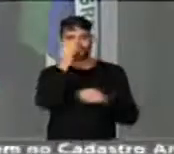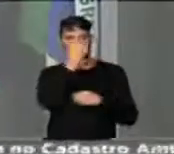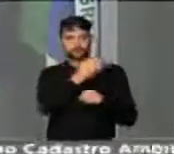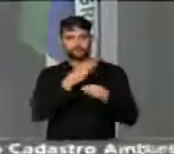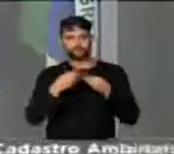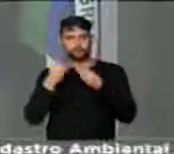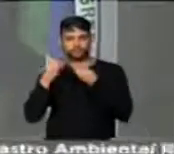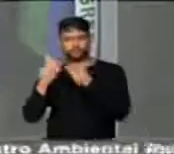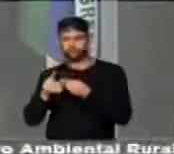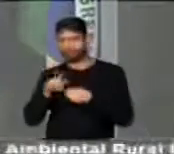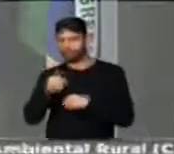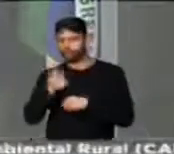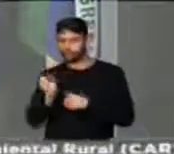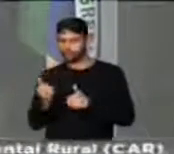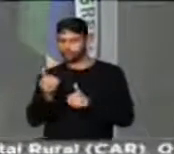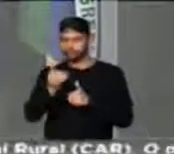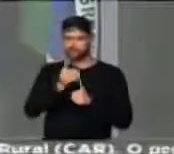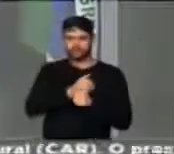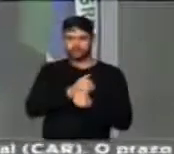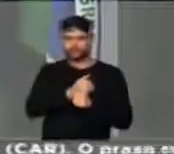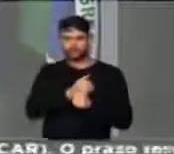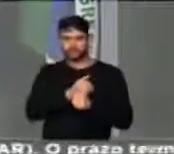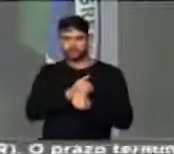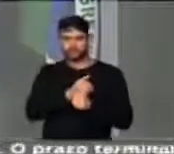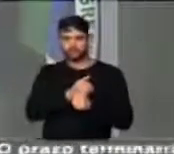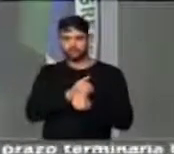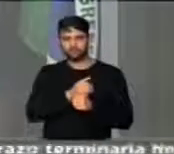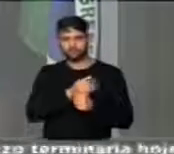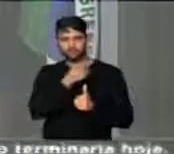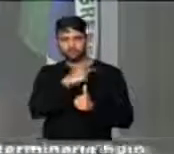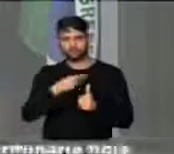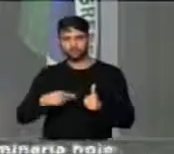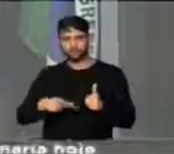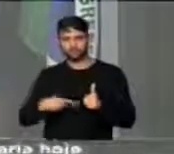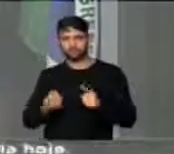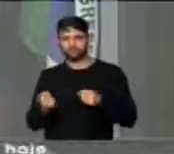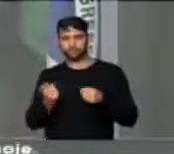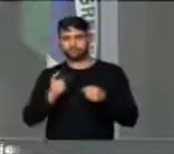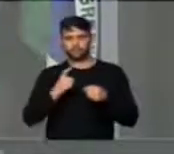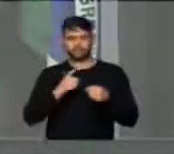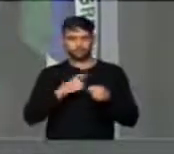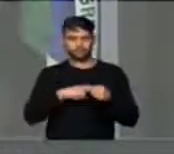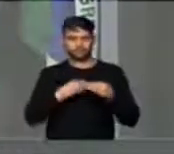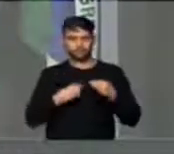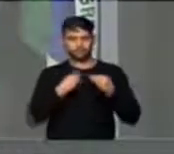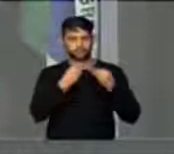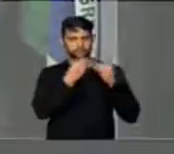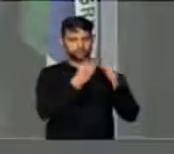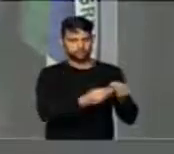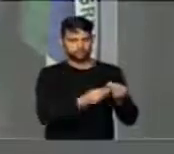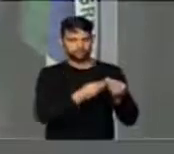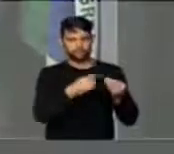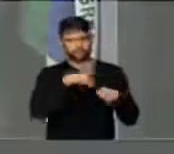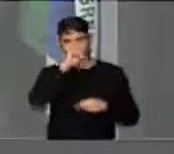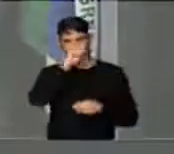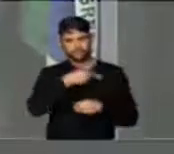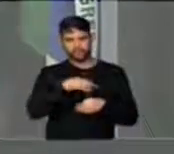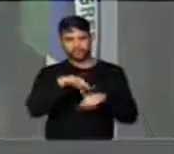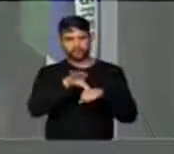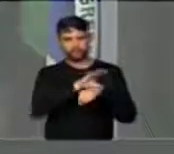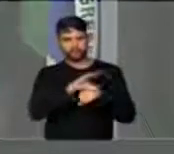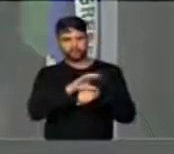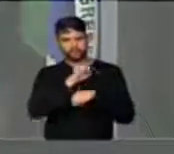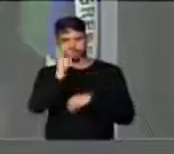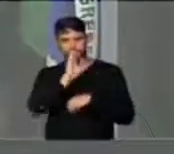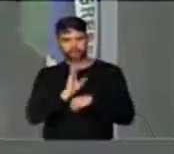deixando aqui o golpista, seu vice-presidente, que ao voltar lhe devolveu, como manda a Constituição,